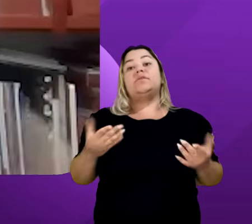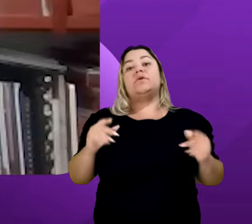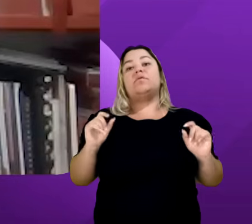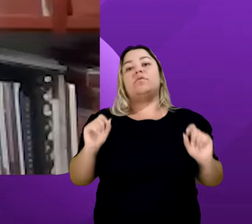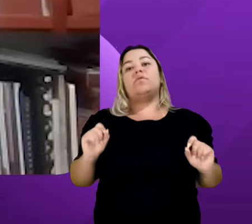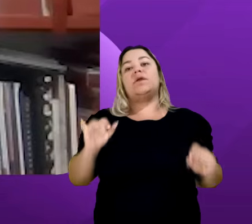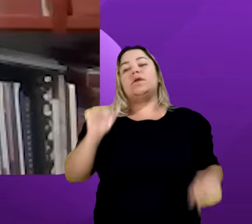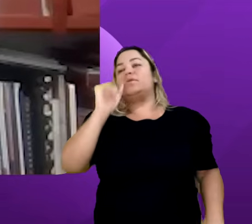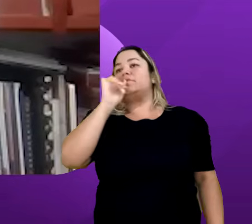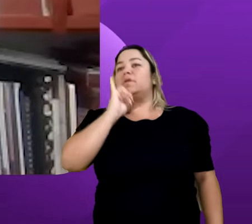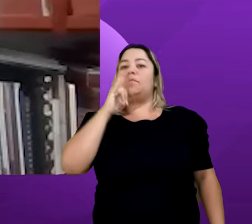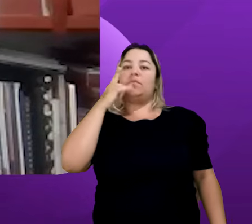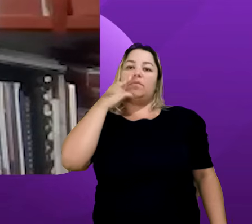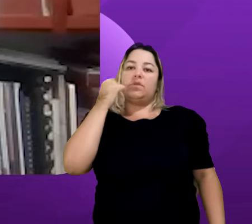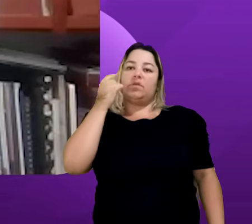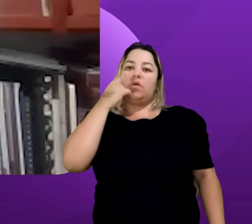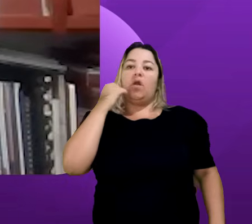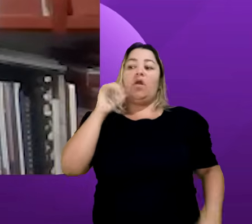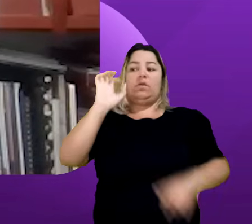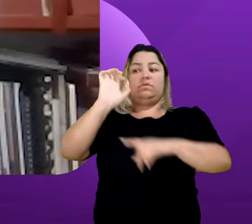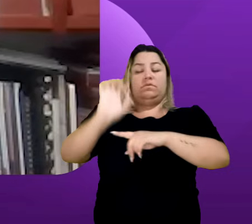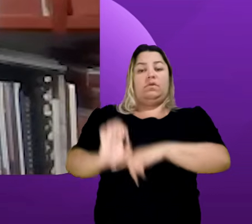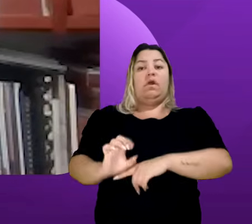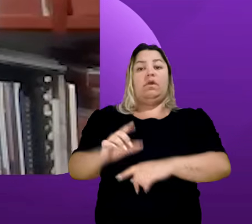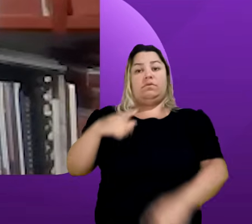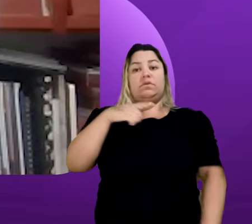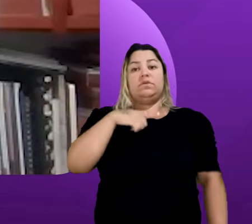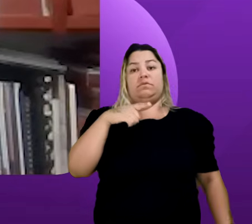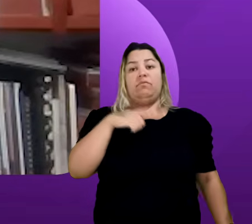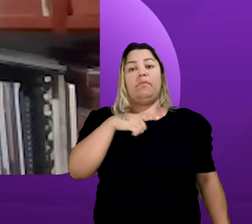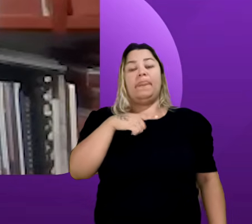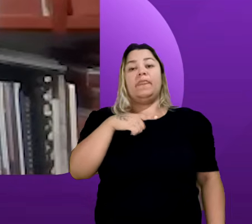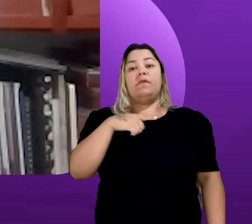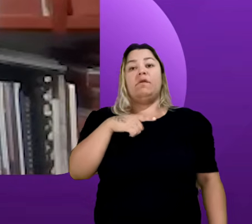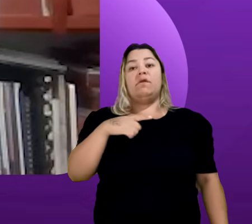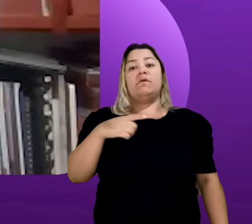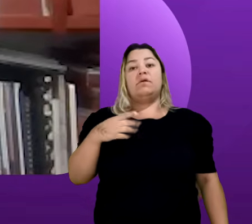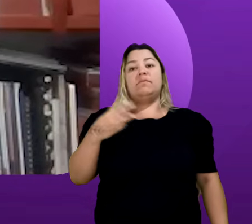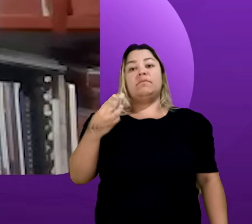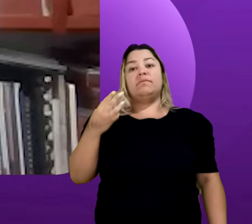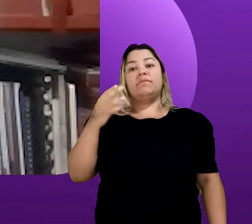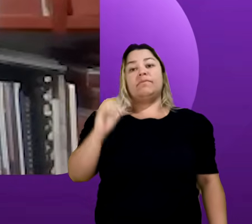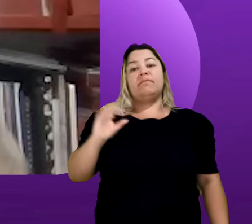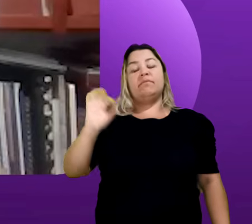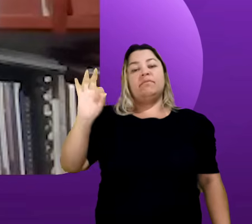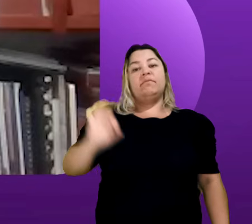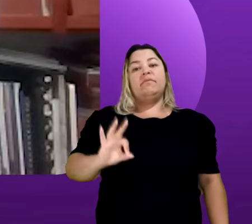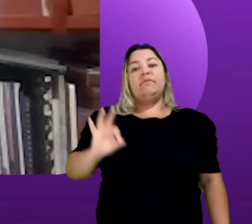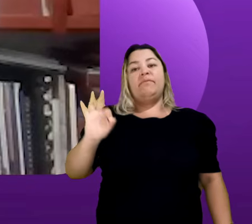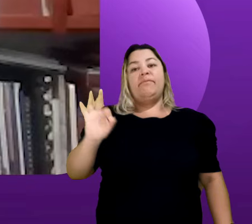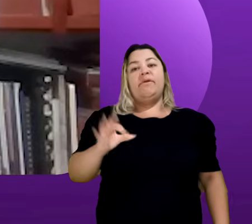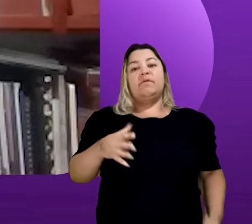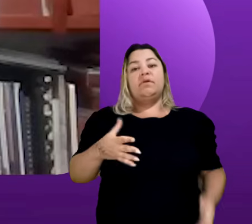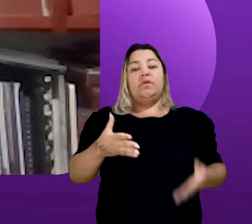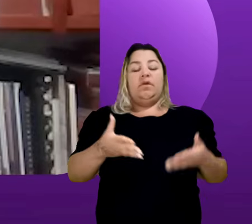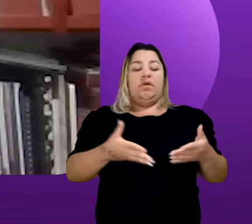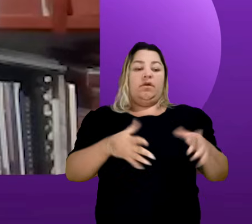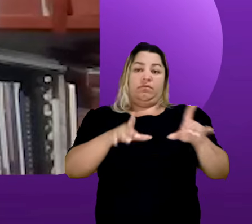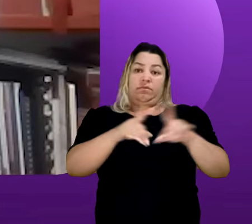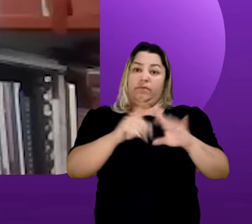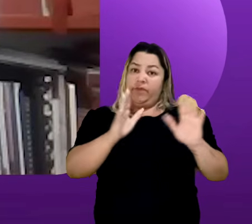Ceará tinha isso, quase 30% de diferença. O homem ganhava